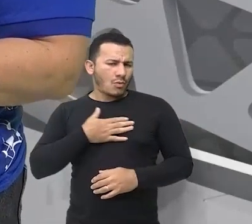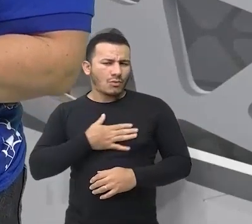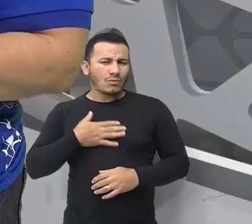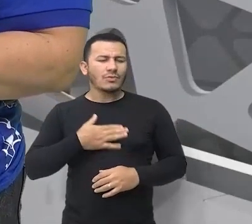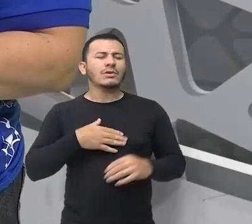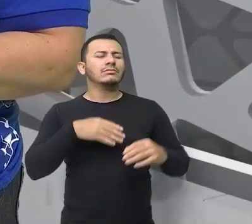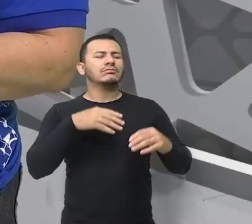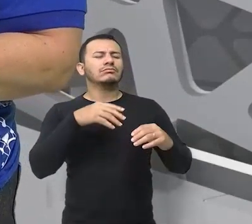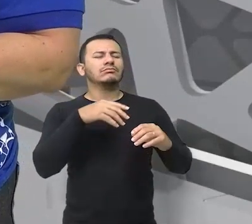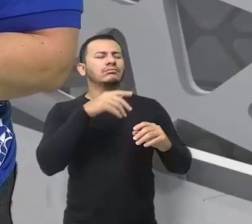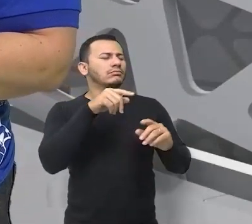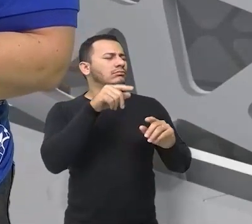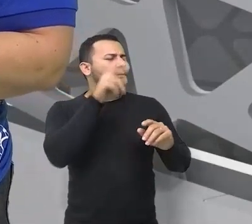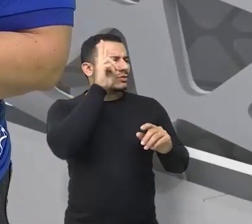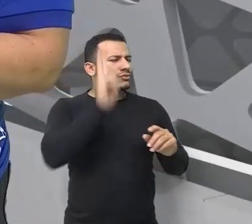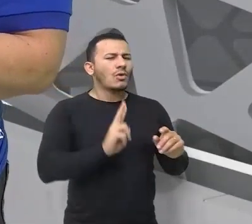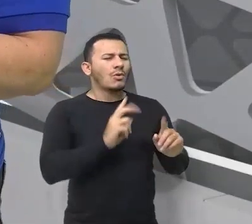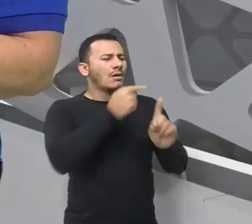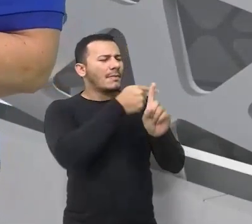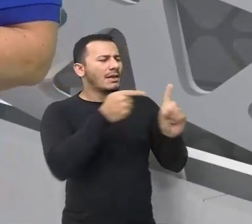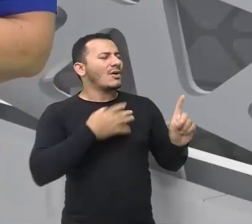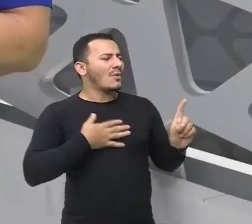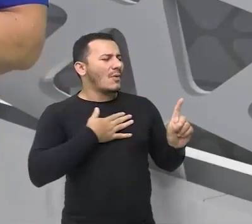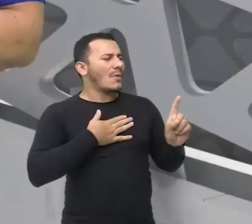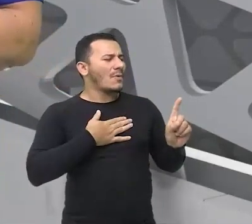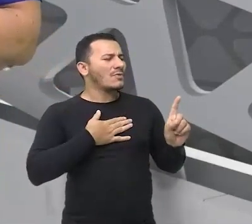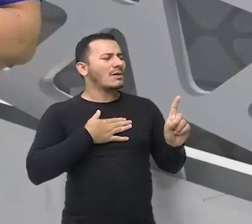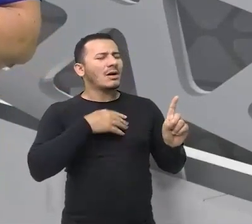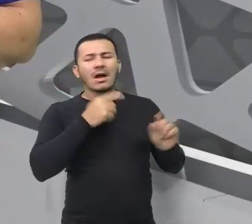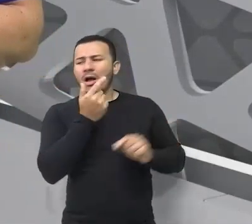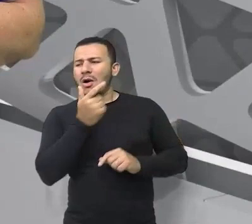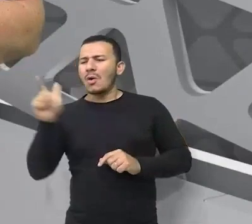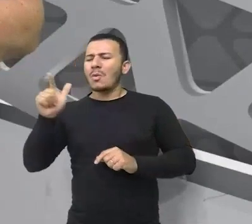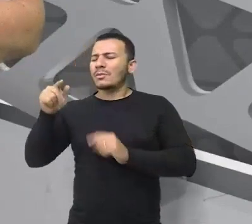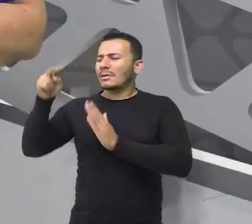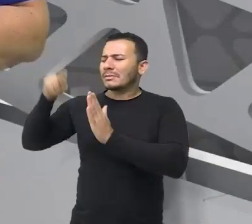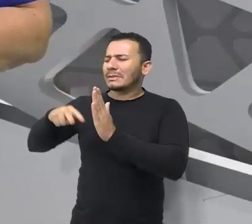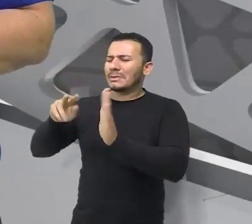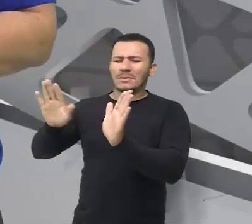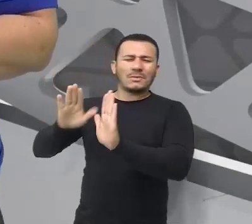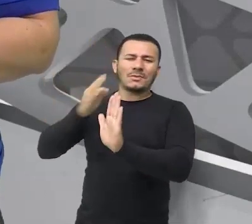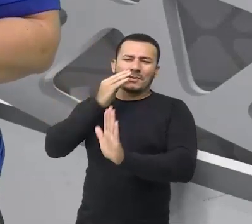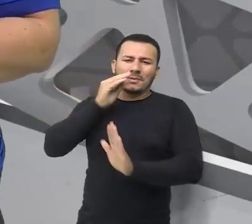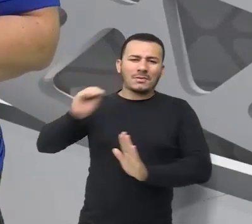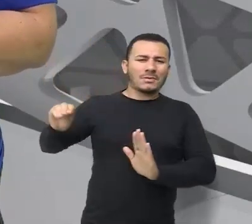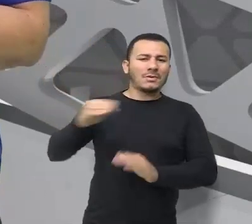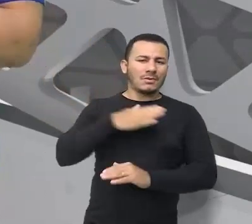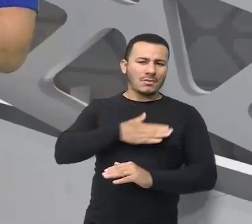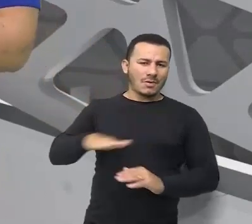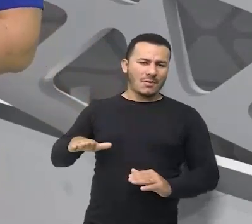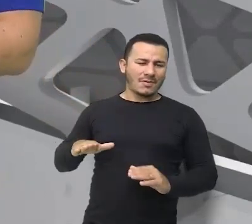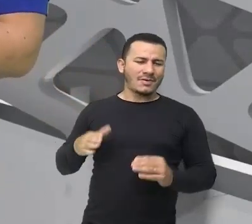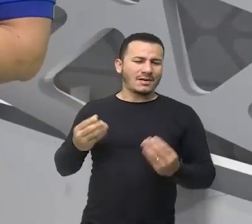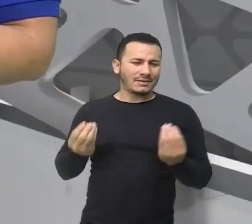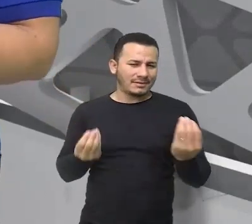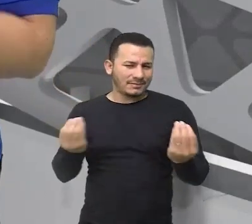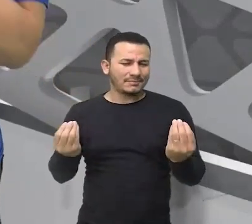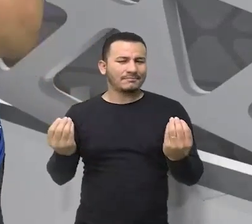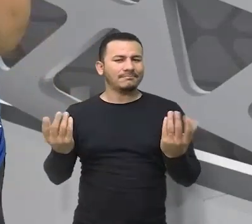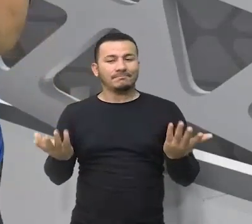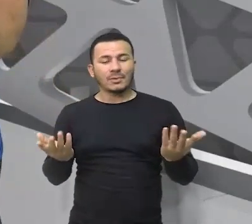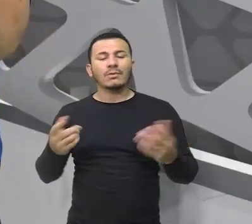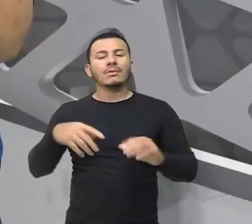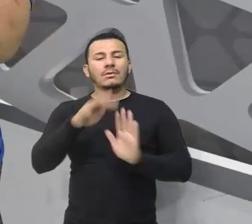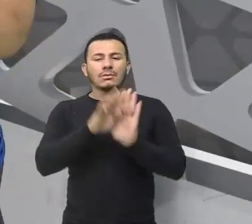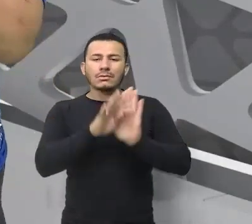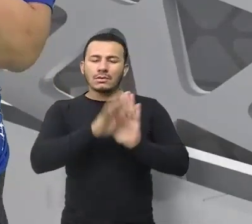da história, mas não gostam da outra parte. E aí é interessante frisar e observar que esse é um texto